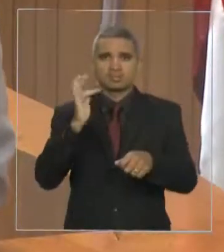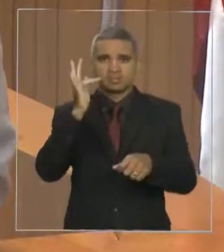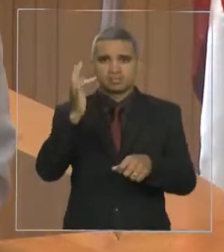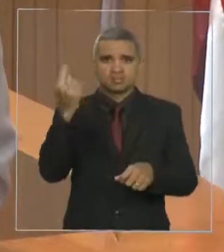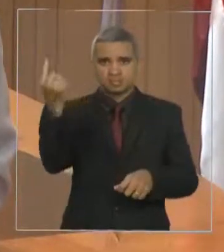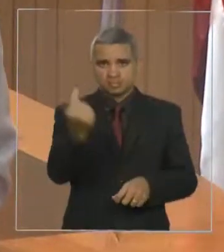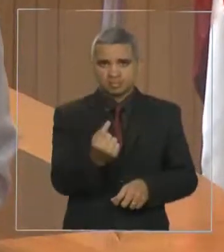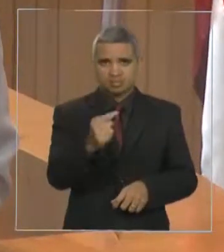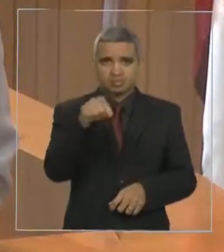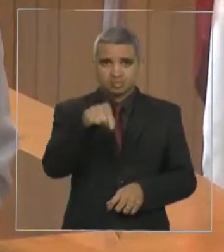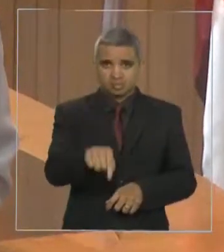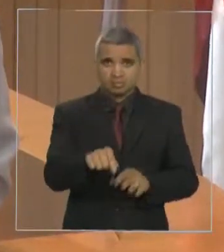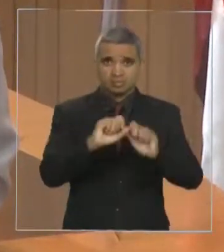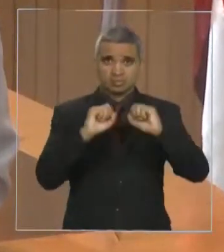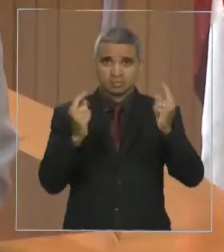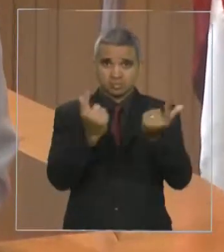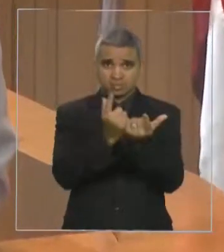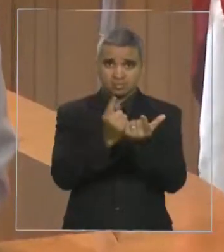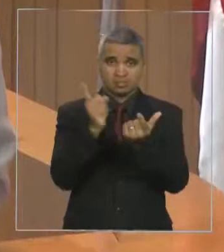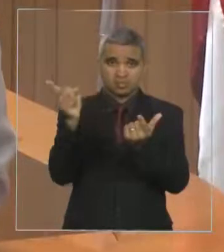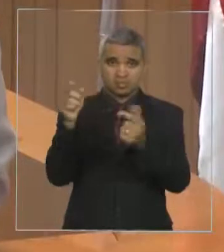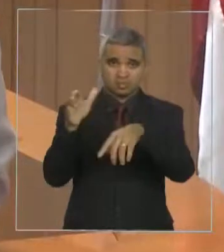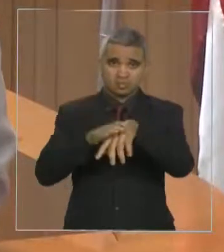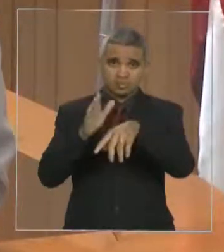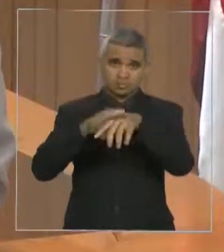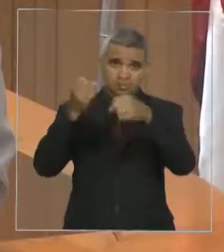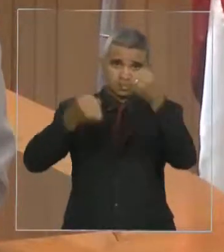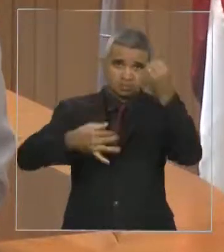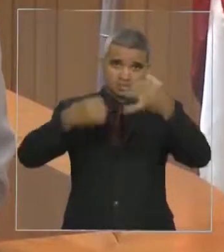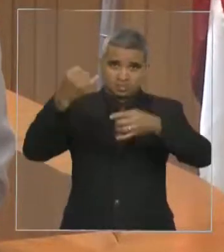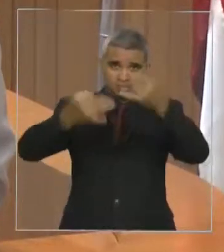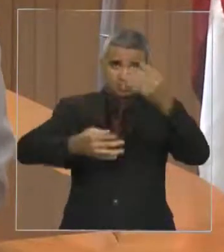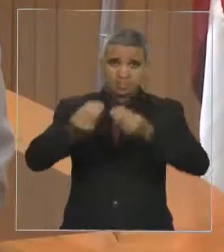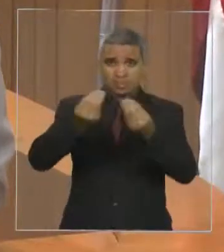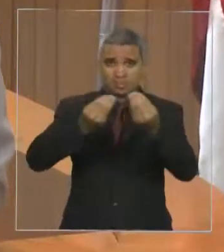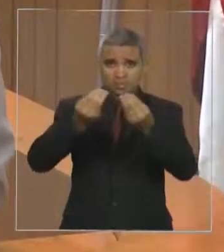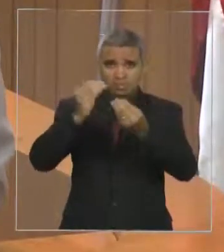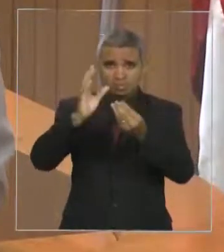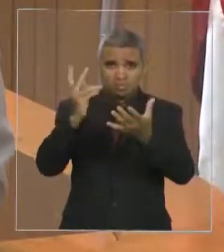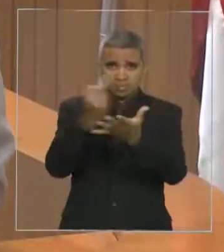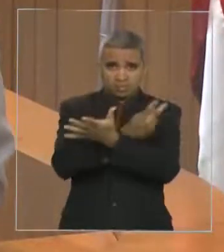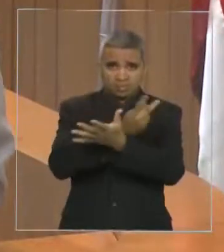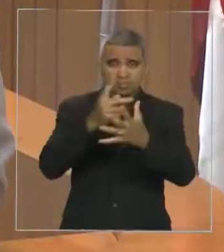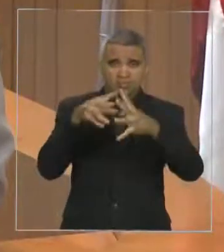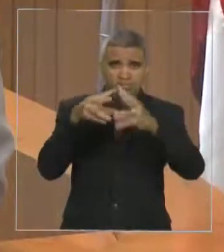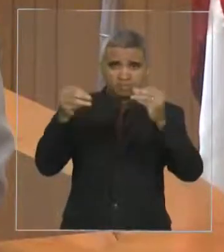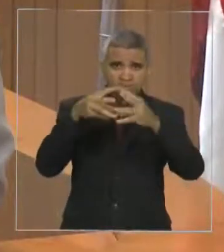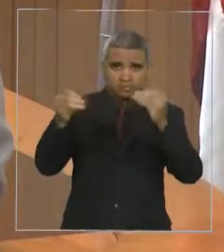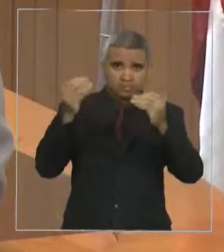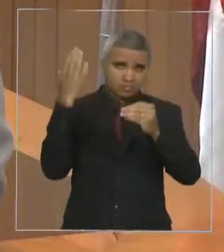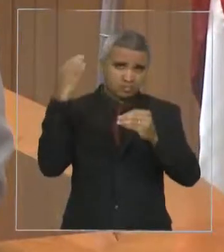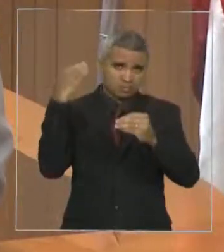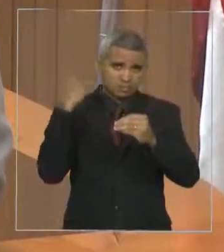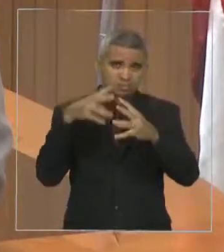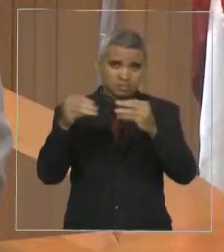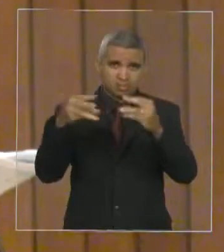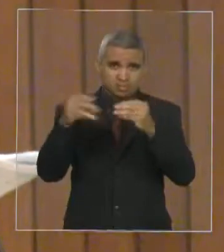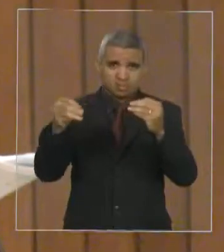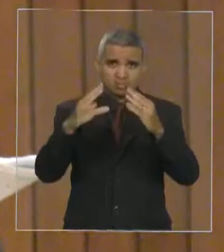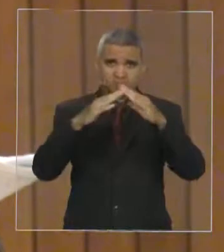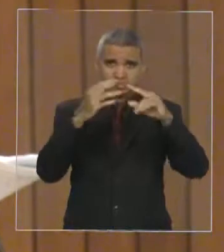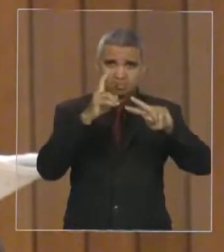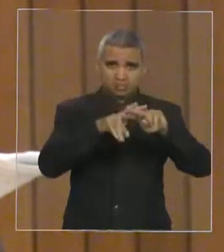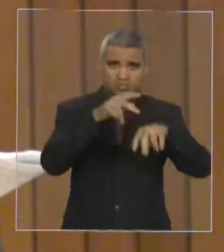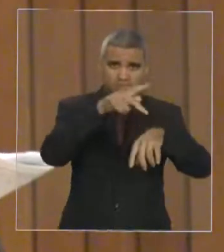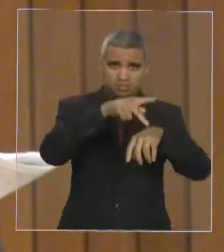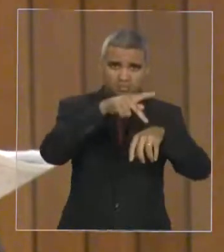Maranhão, a fim de prestar esclarecimento acerca da fuga em massa de presos da Penitenciária Estadual de Pedrinhas, ocorrido